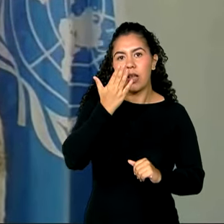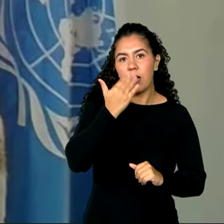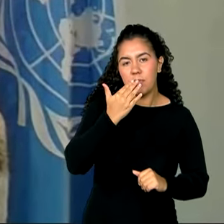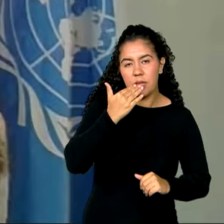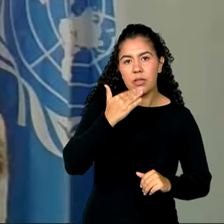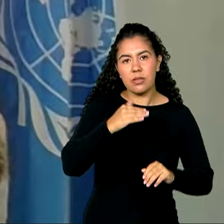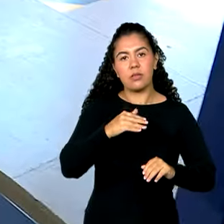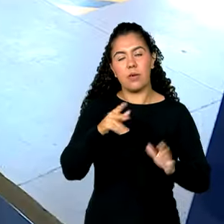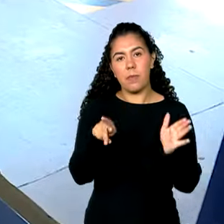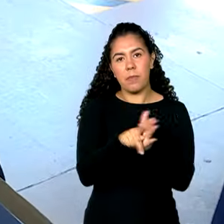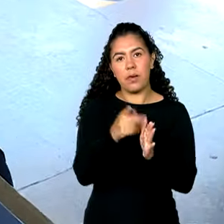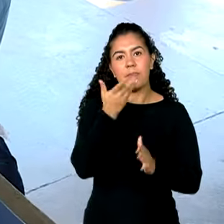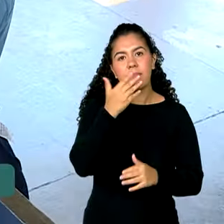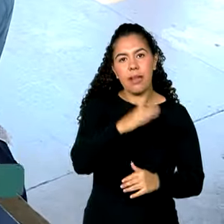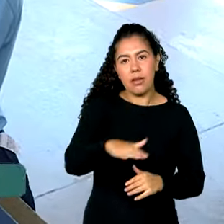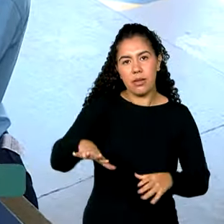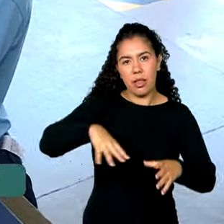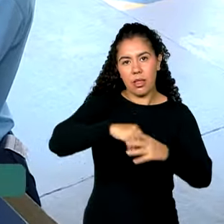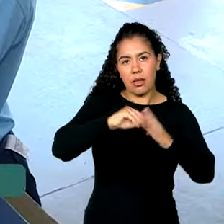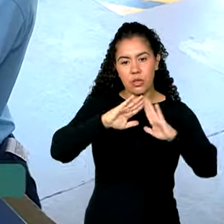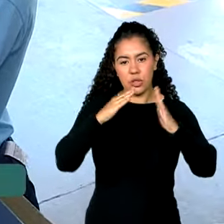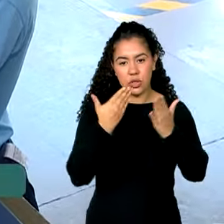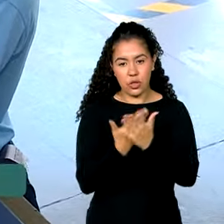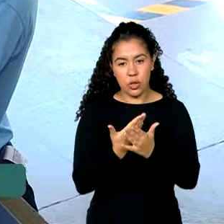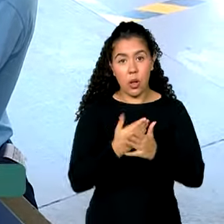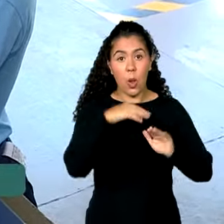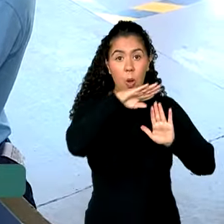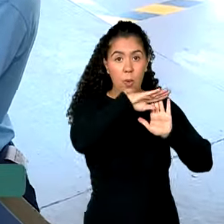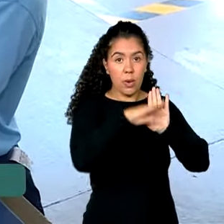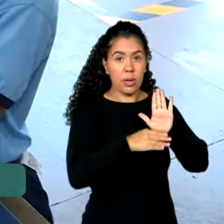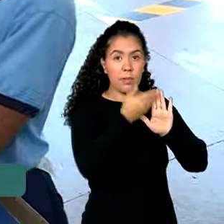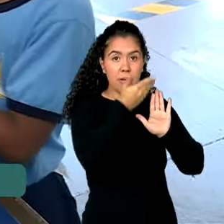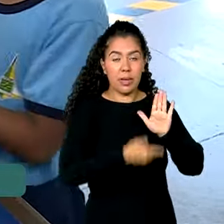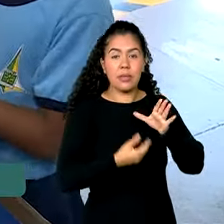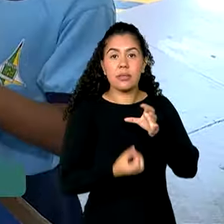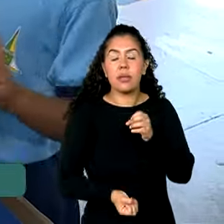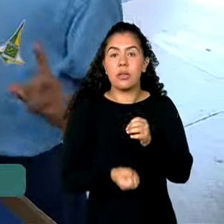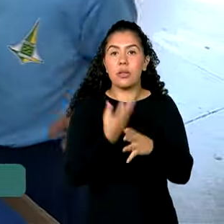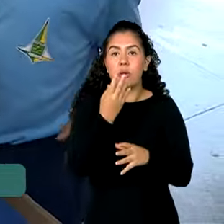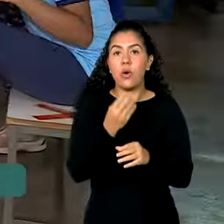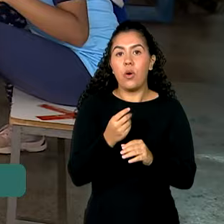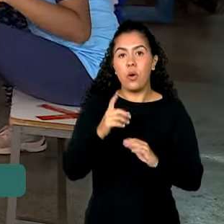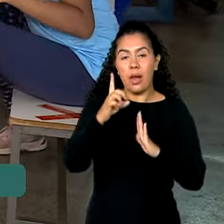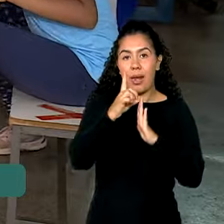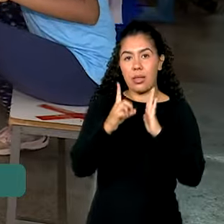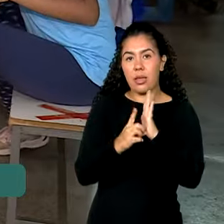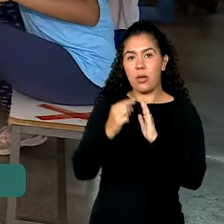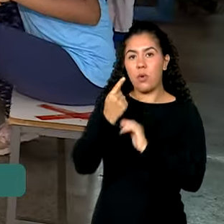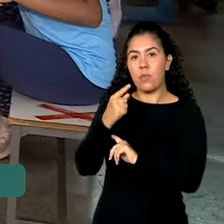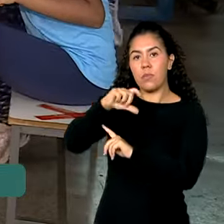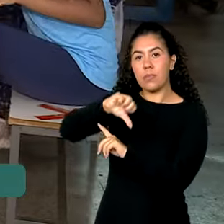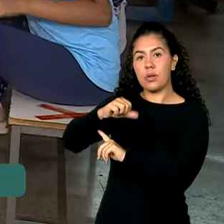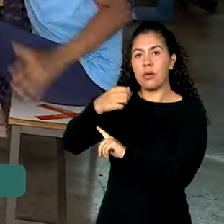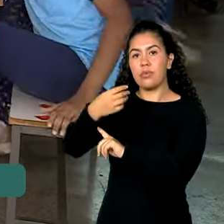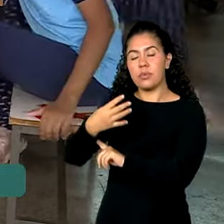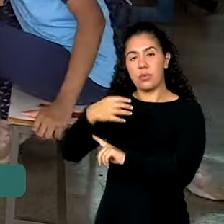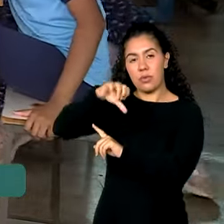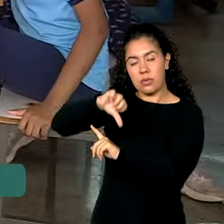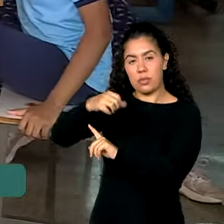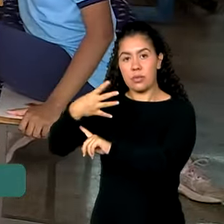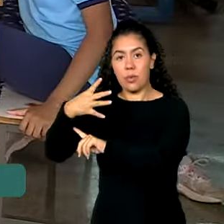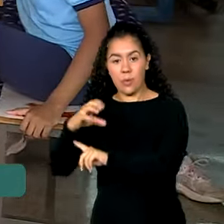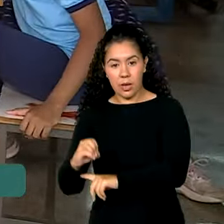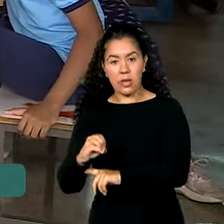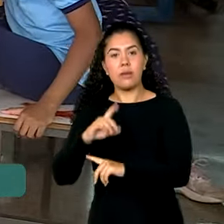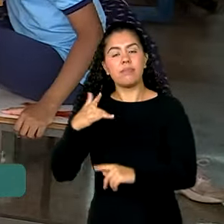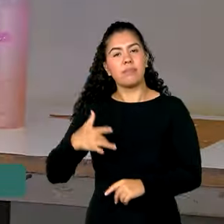crianças nas escolas. O programa de alimentação escolar foi criado na década de 1940, mas a garantia de merenda saudável a